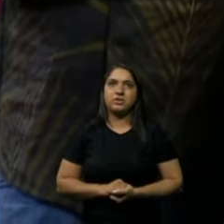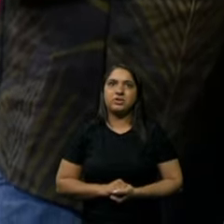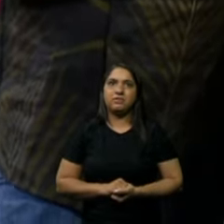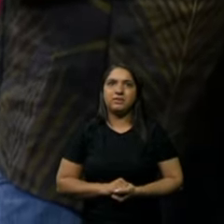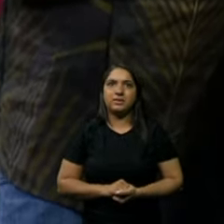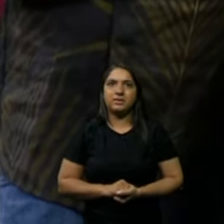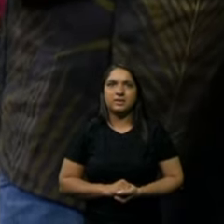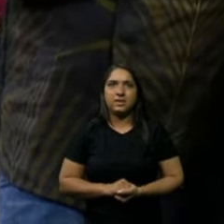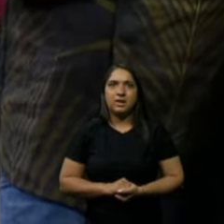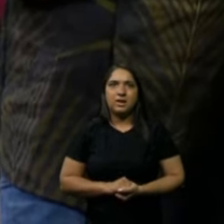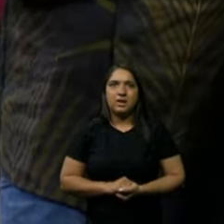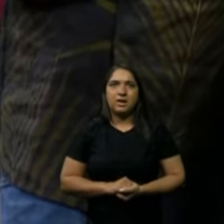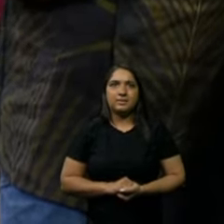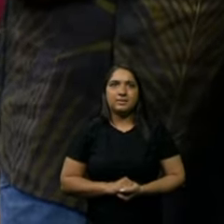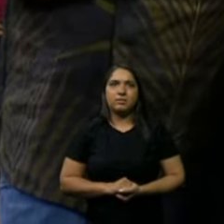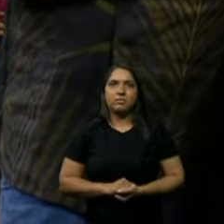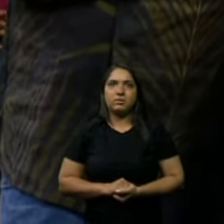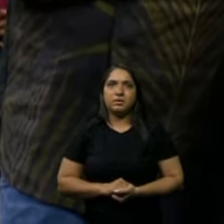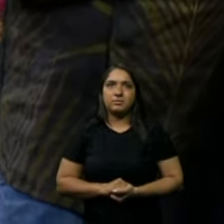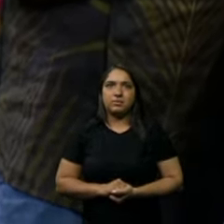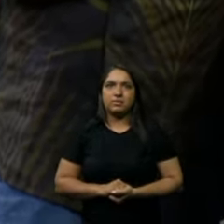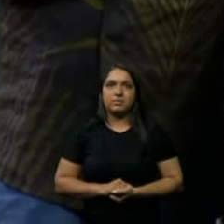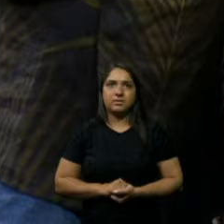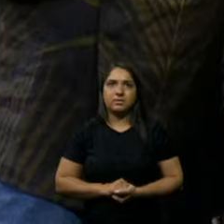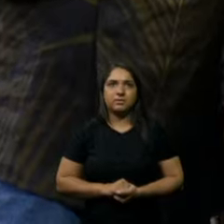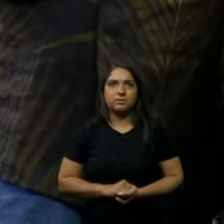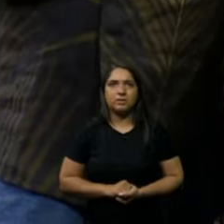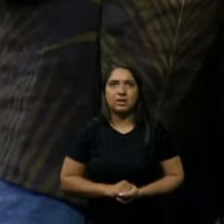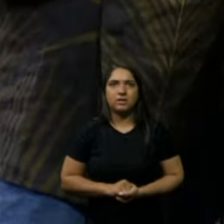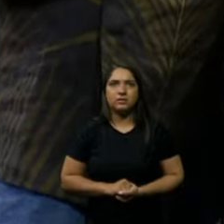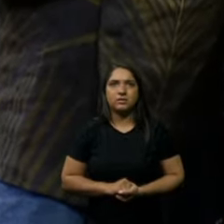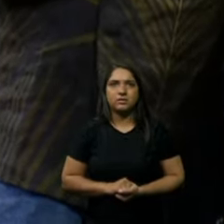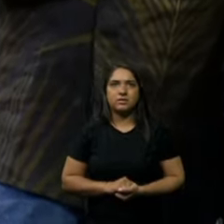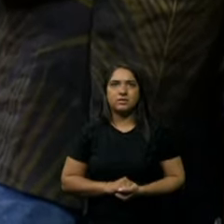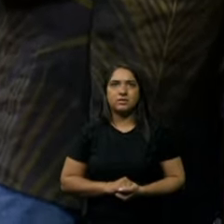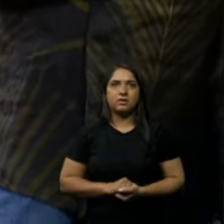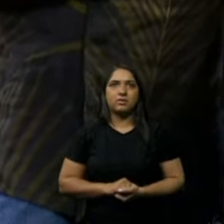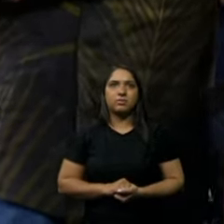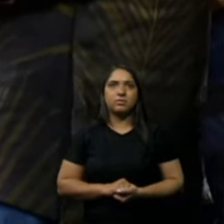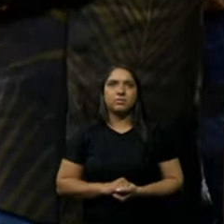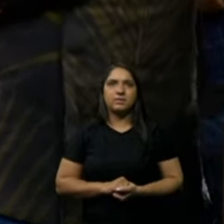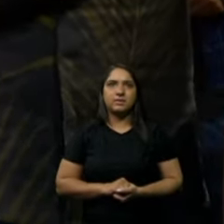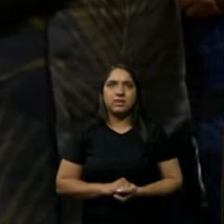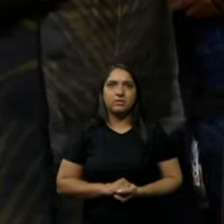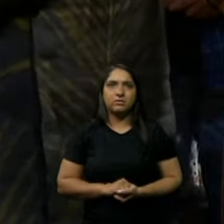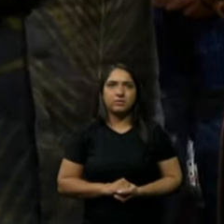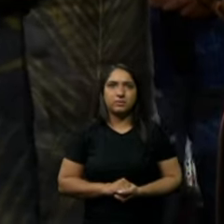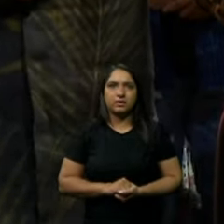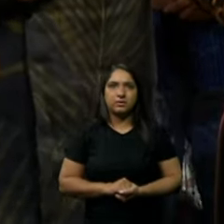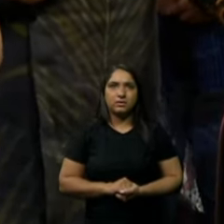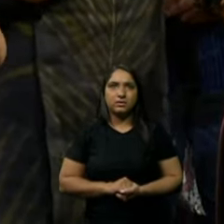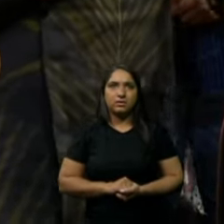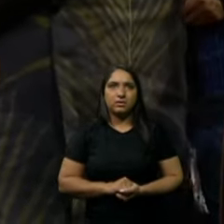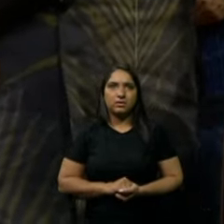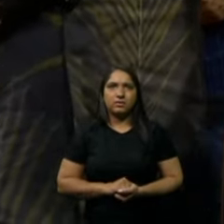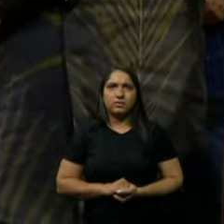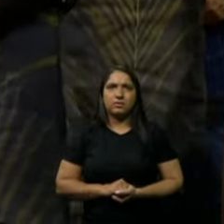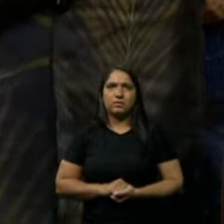E aí E aí G1